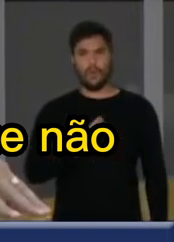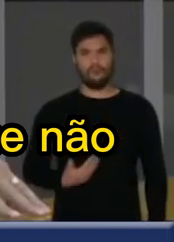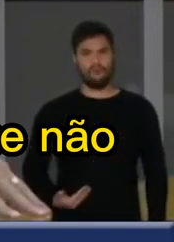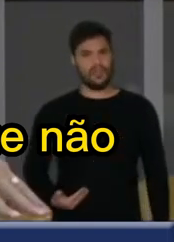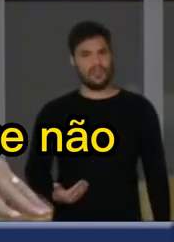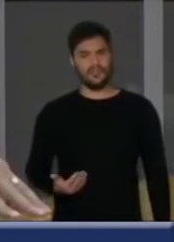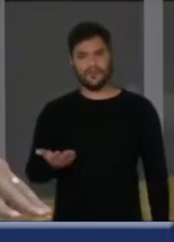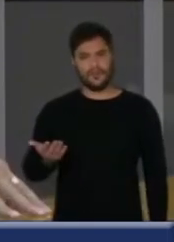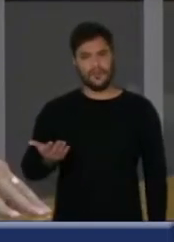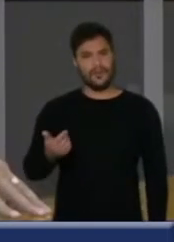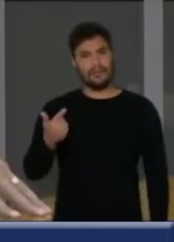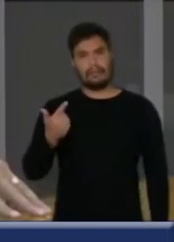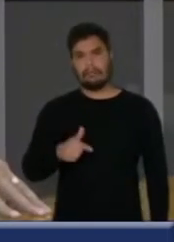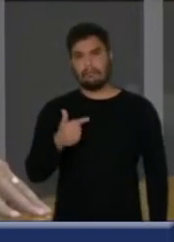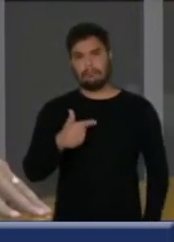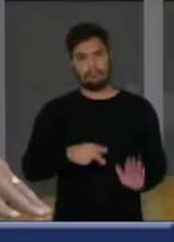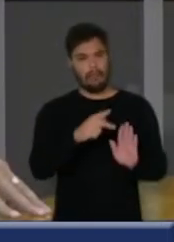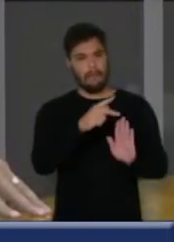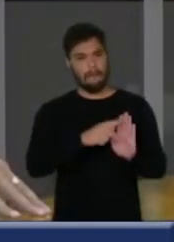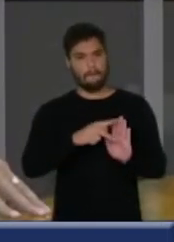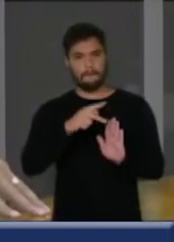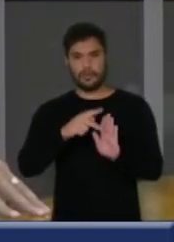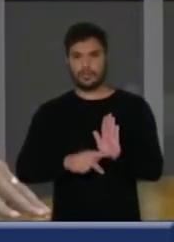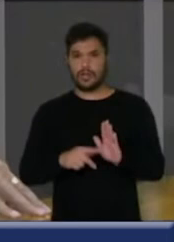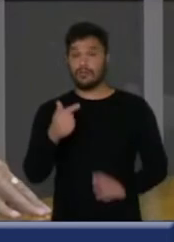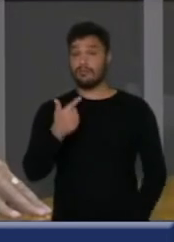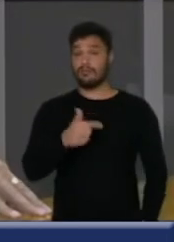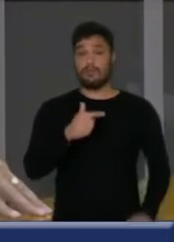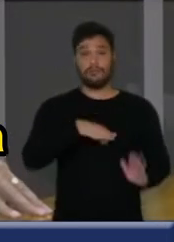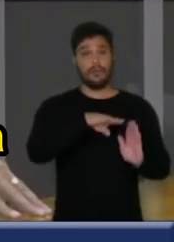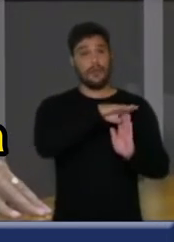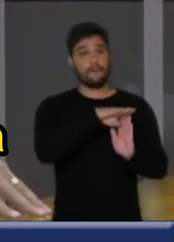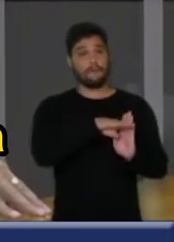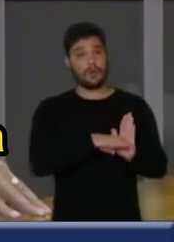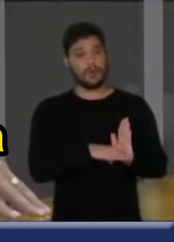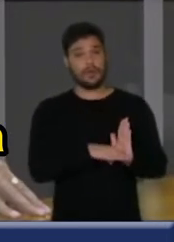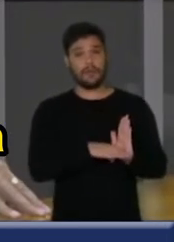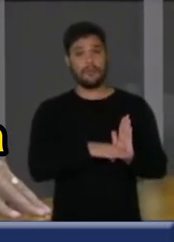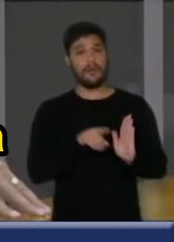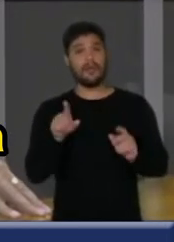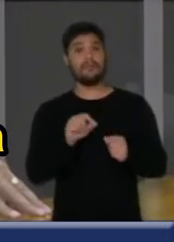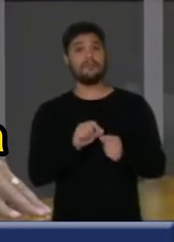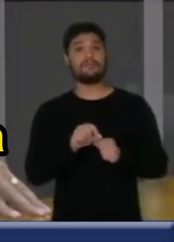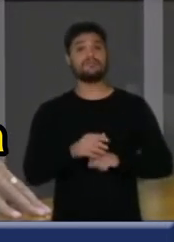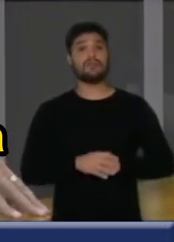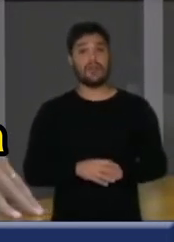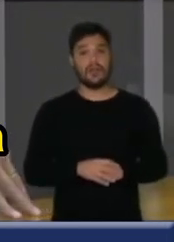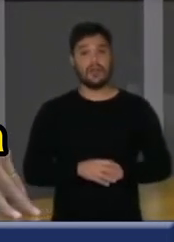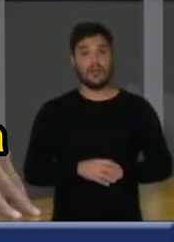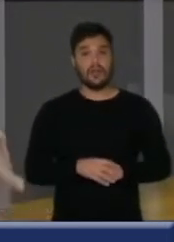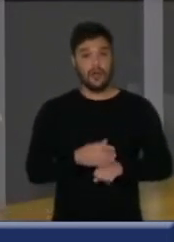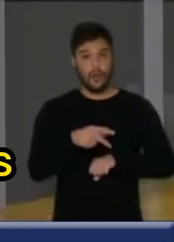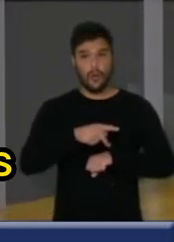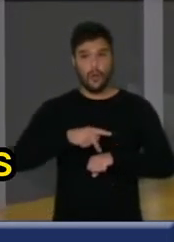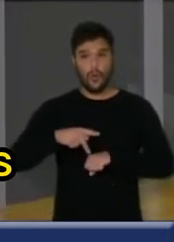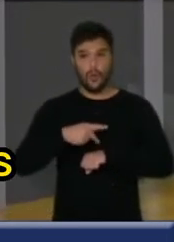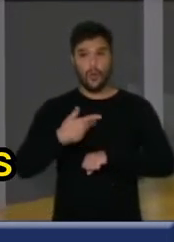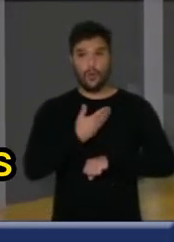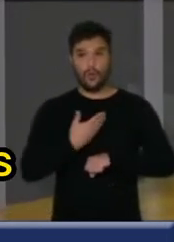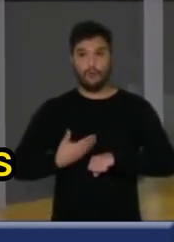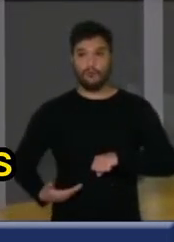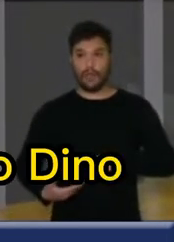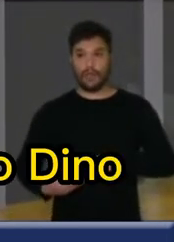tem projetos, não tem programas. E a única coisa que faz é aparelhar a máquina pública para perseguir